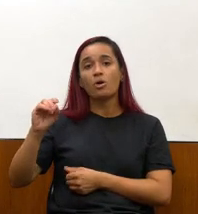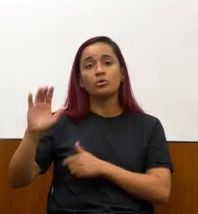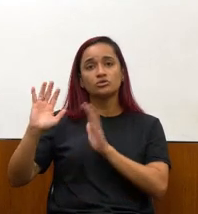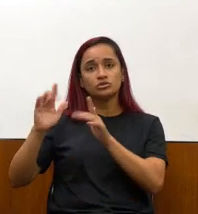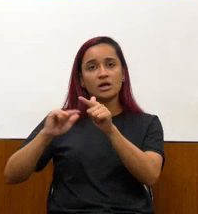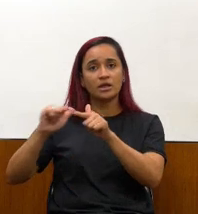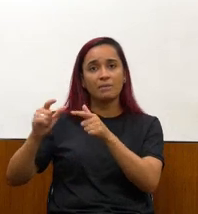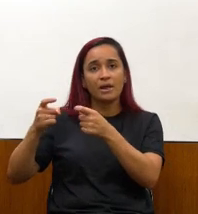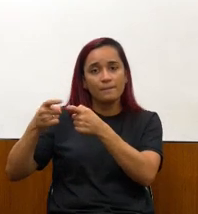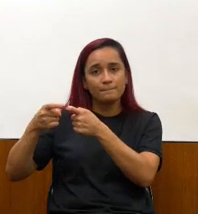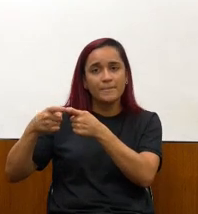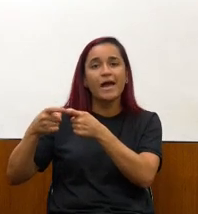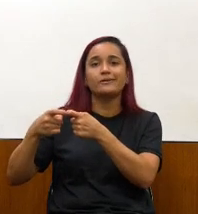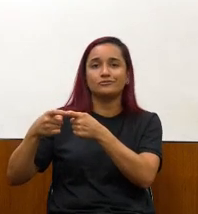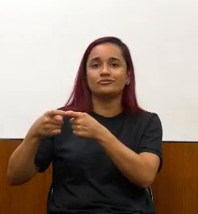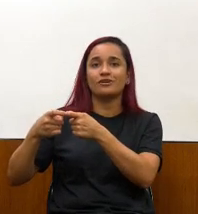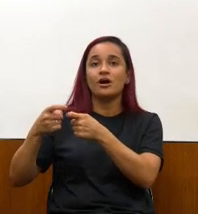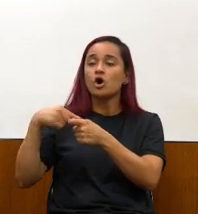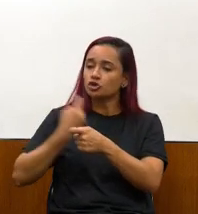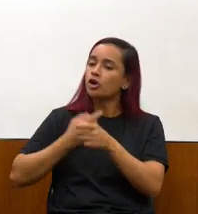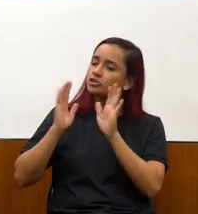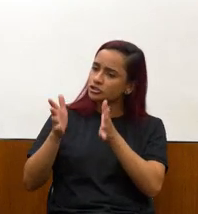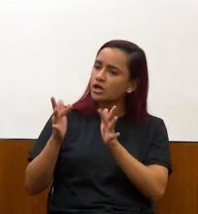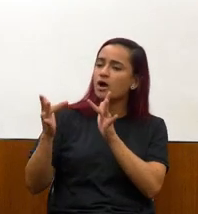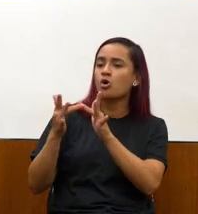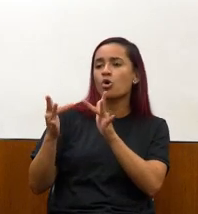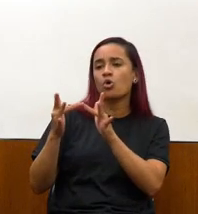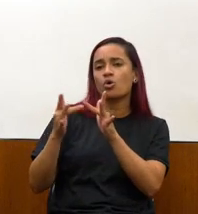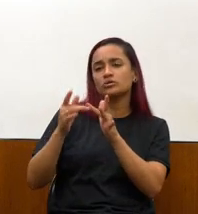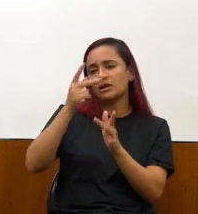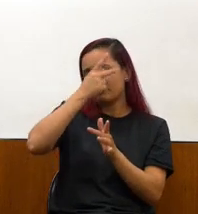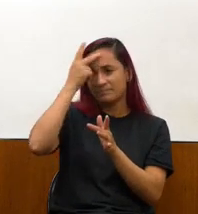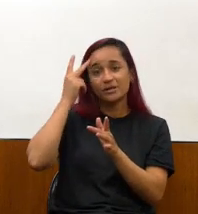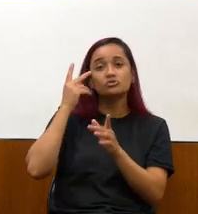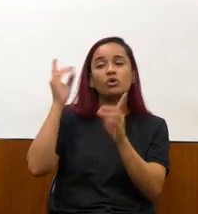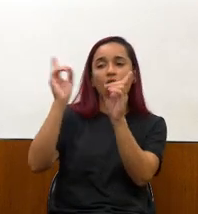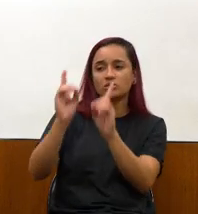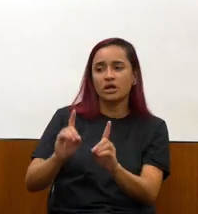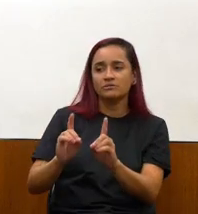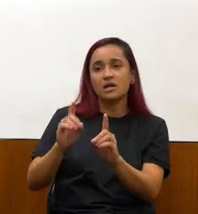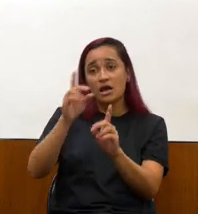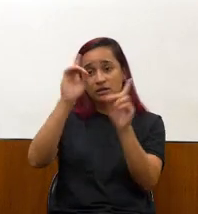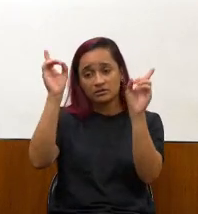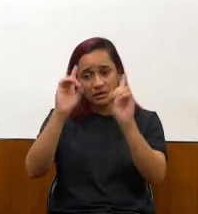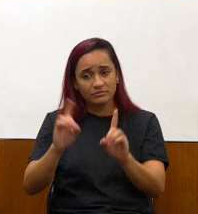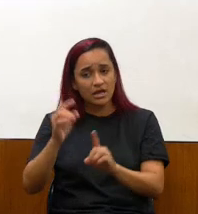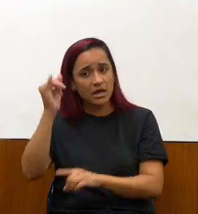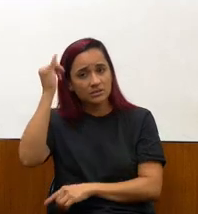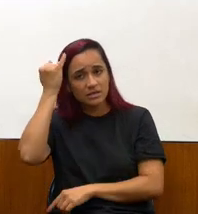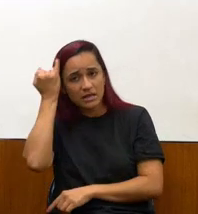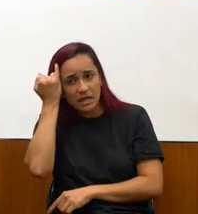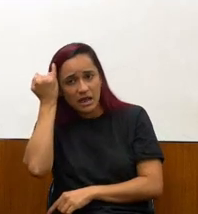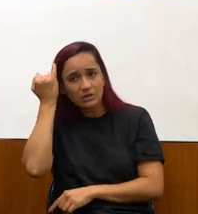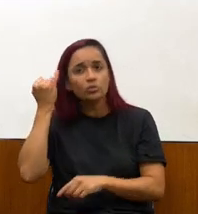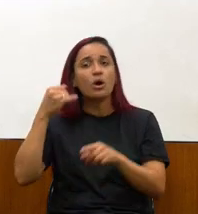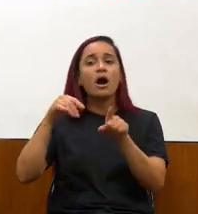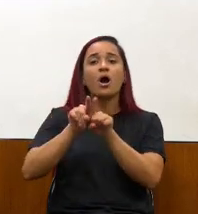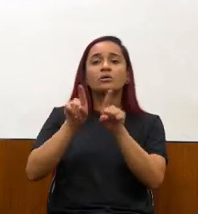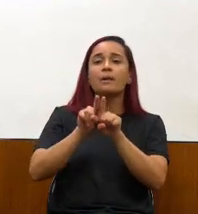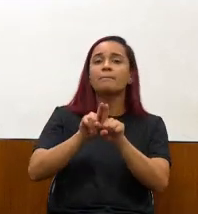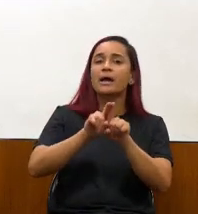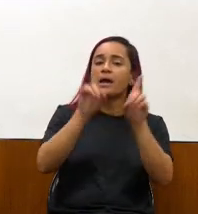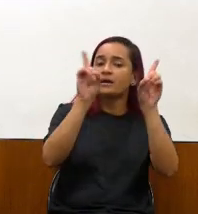convivemos com pessoas com deficiência, tanto deficiência intelectual como física. Eu, especialmente